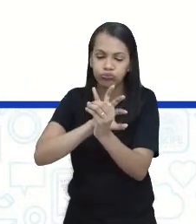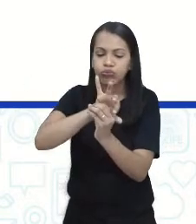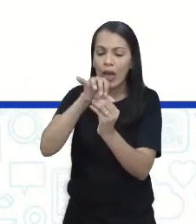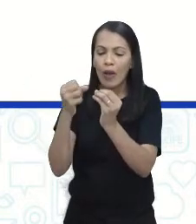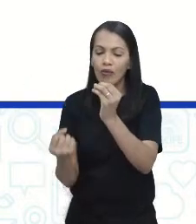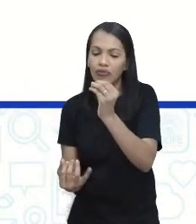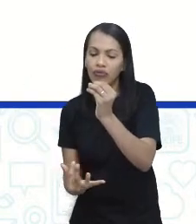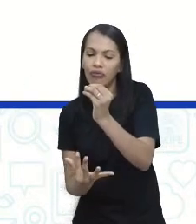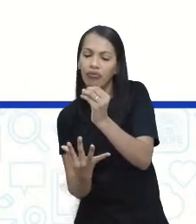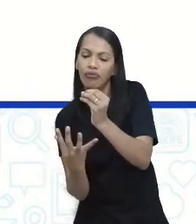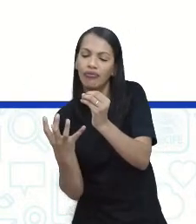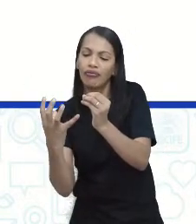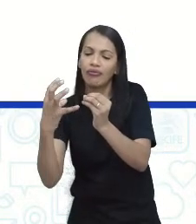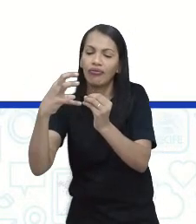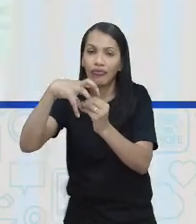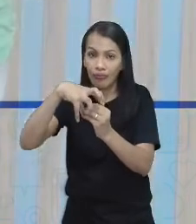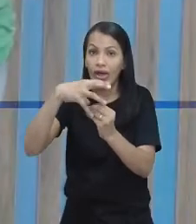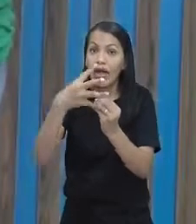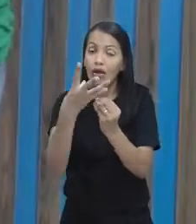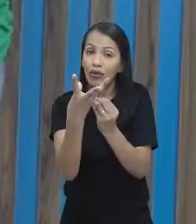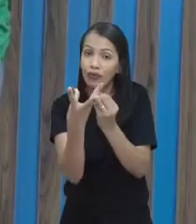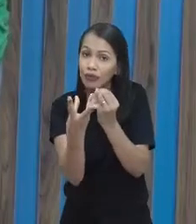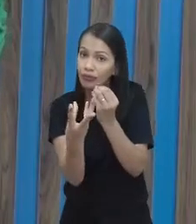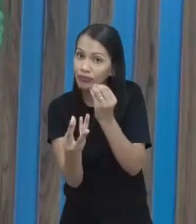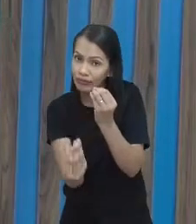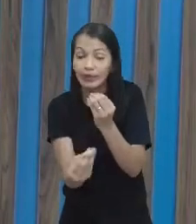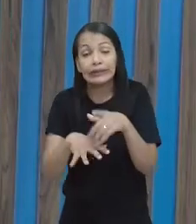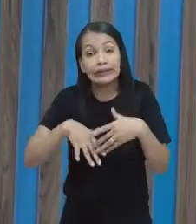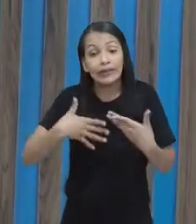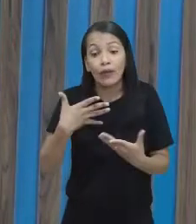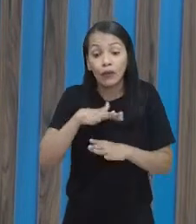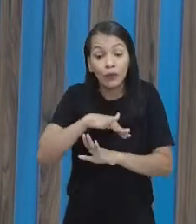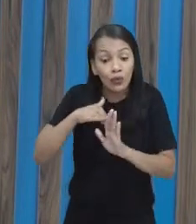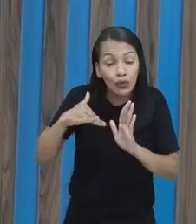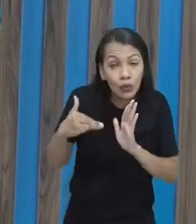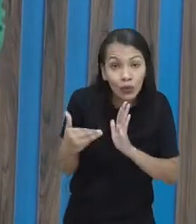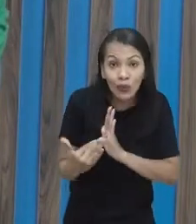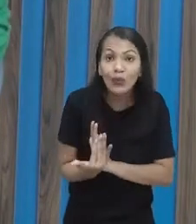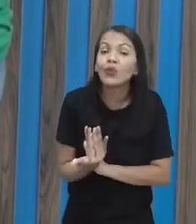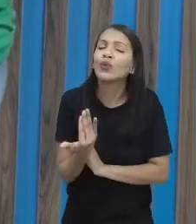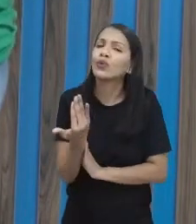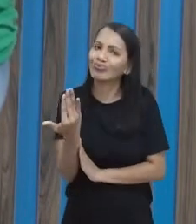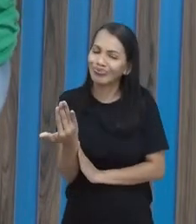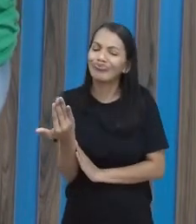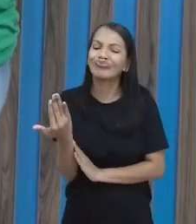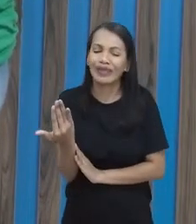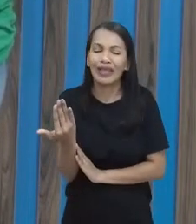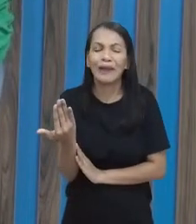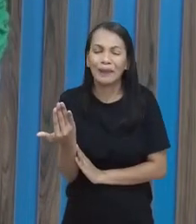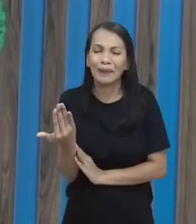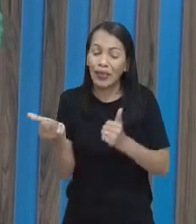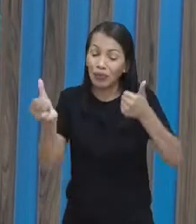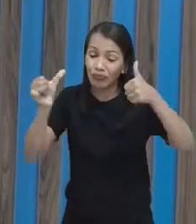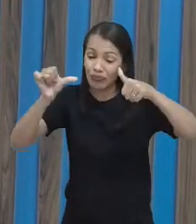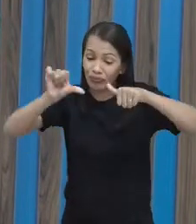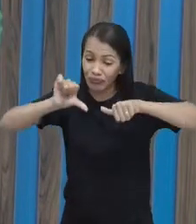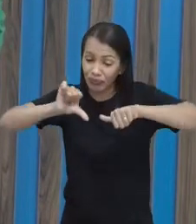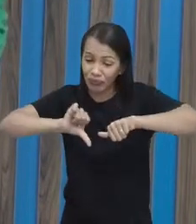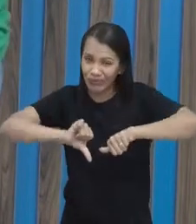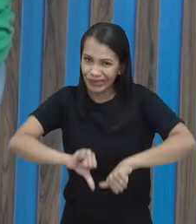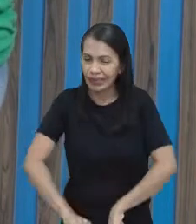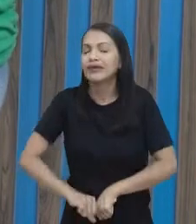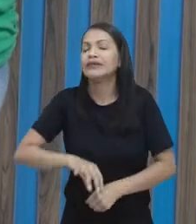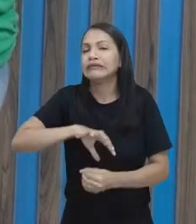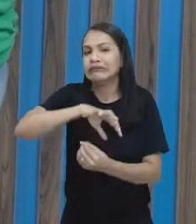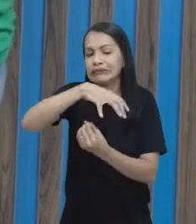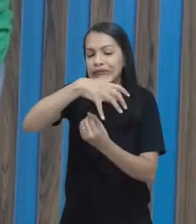essas substâncias, esses gases, né, professora Isabel? Então, tudo isso auxilia aí a destruição dessa camada. E